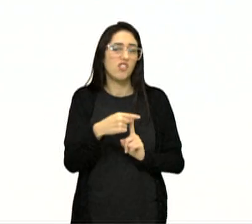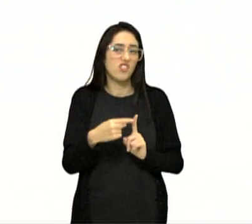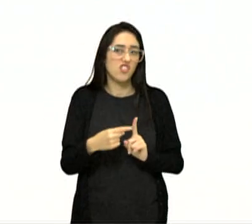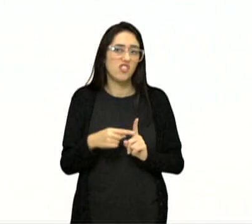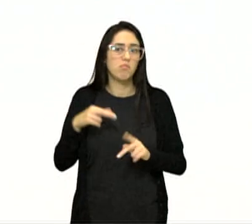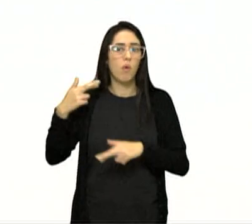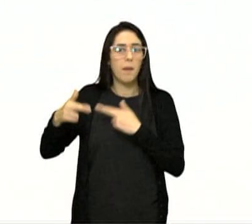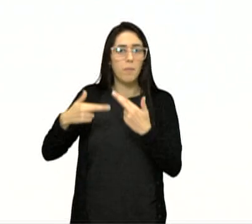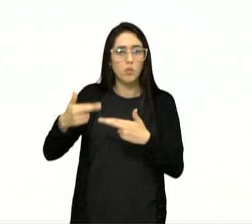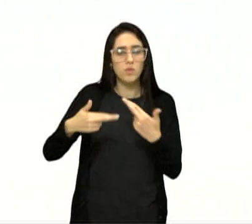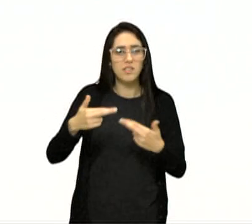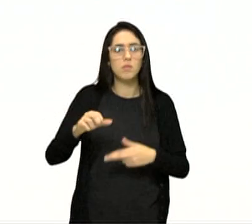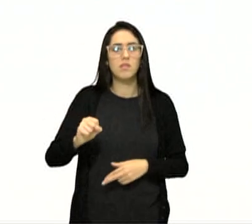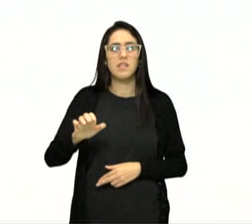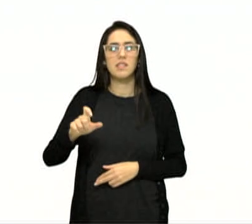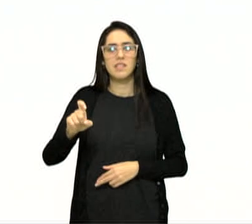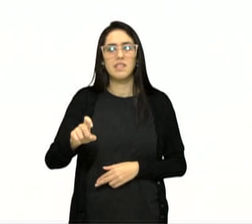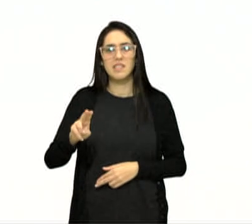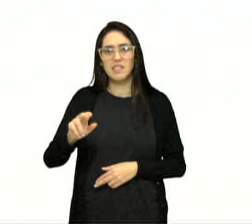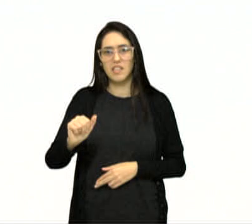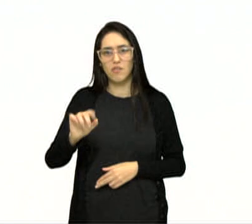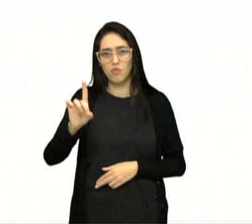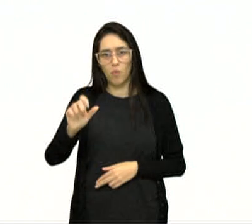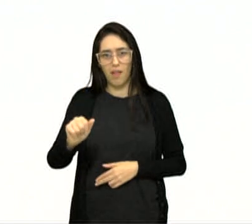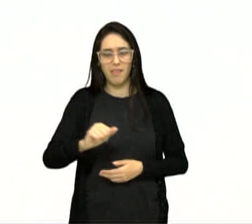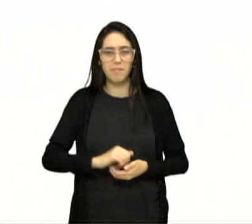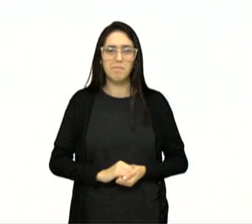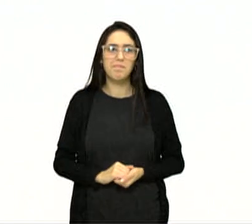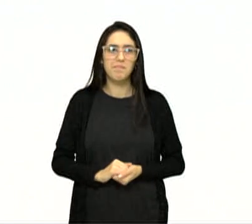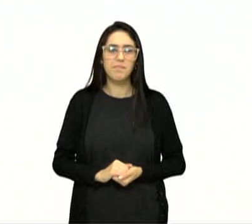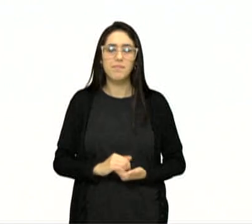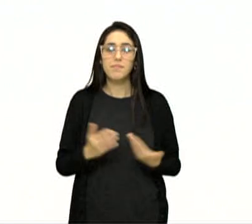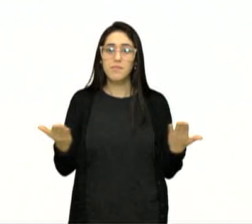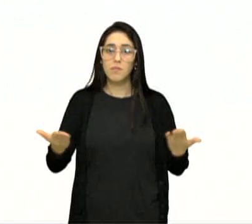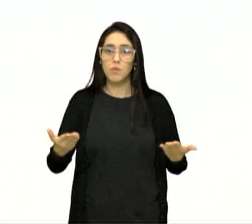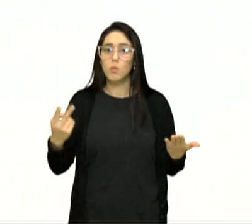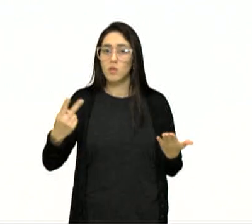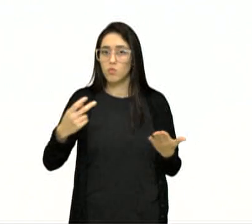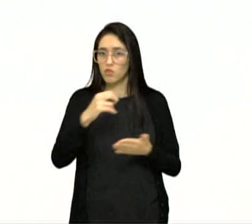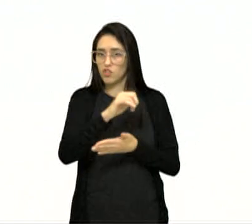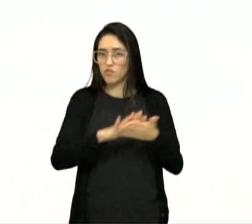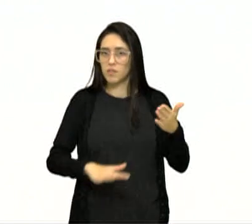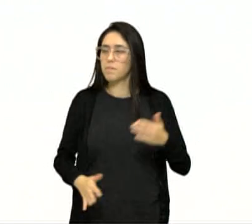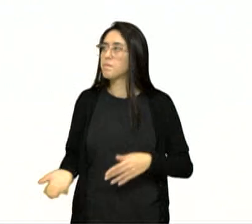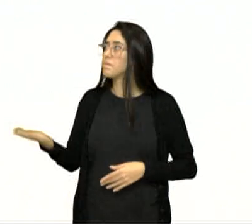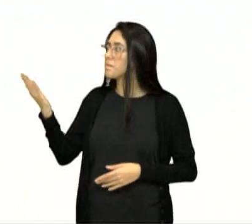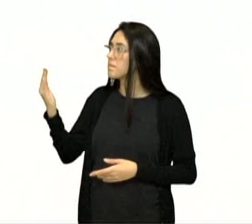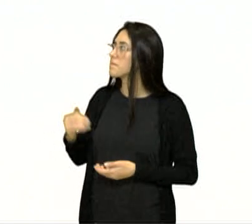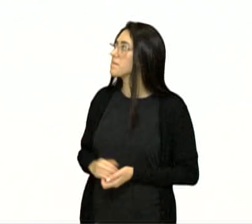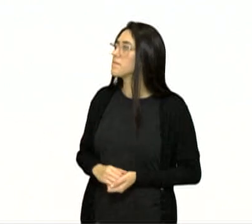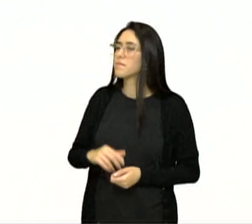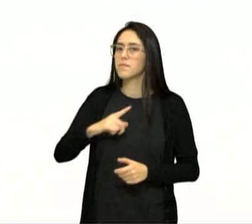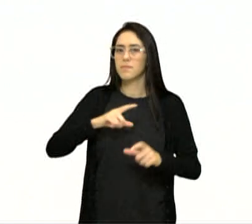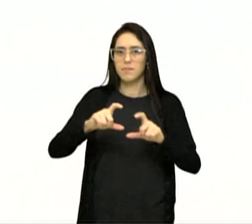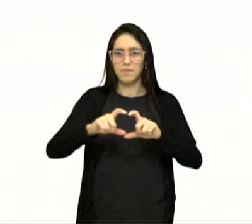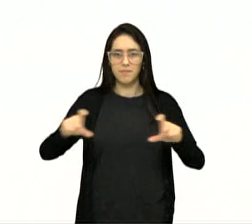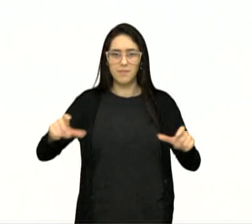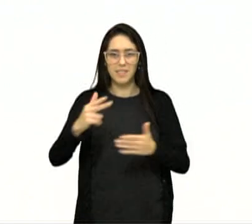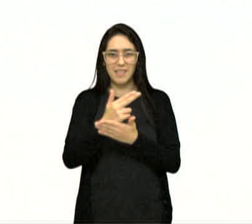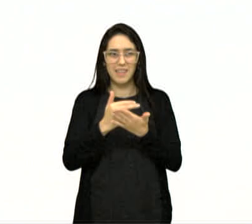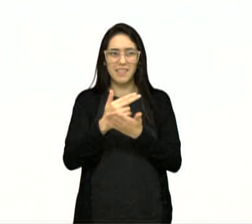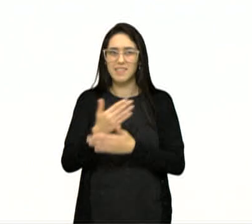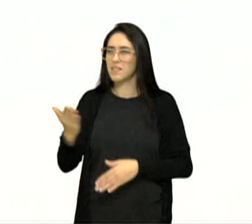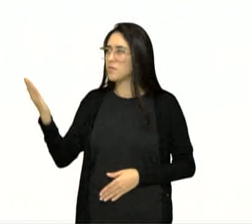sexuada que acontece em bactérias, tá? Então vamos à segunda atividade ali, gente. Analisando uma tirinha, né, onde é mostrado o desenho de